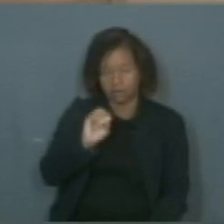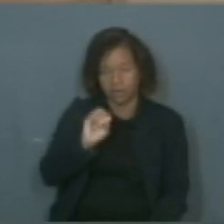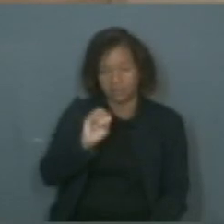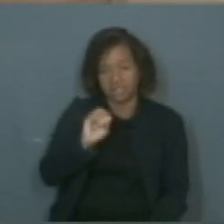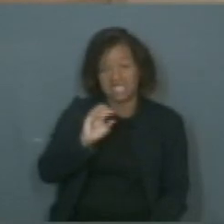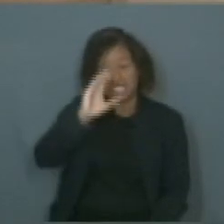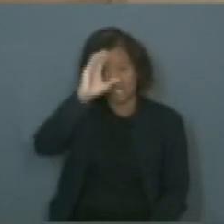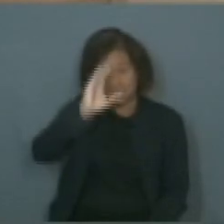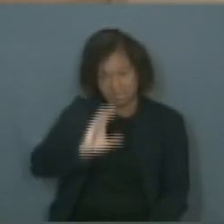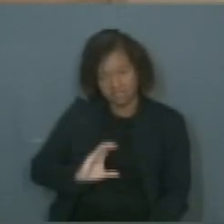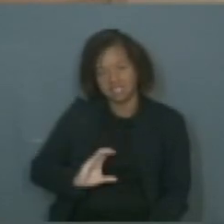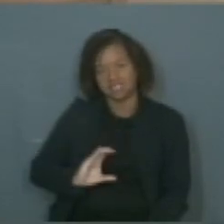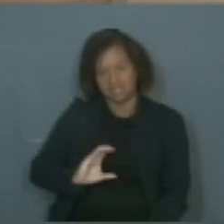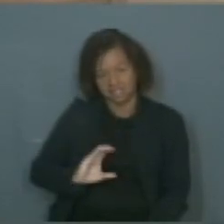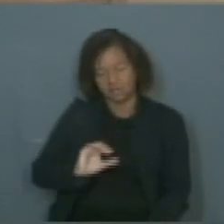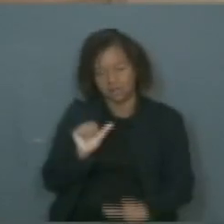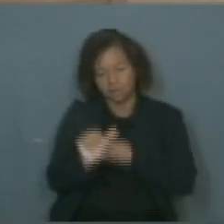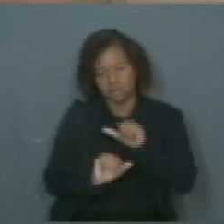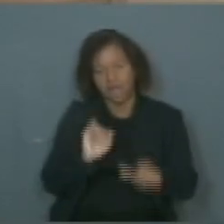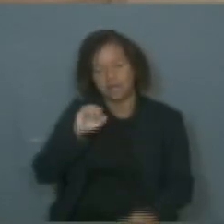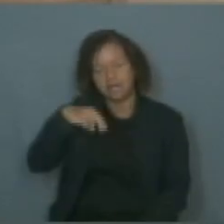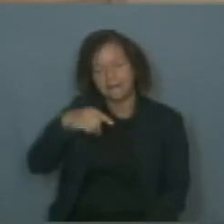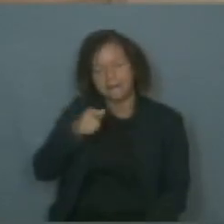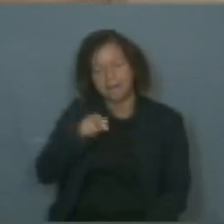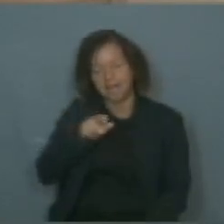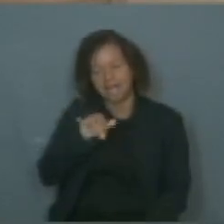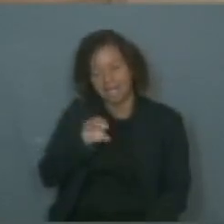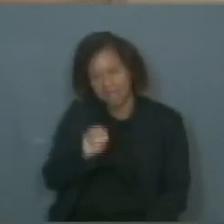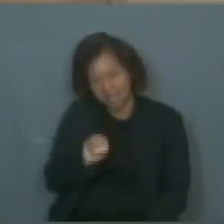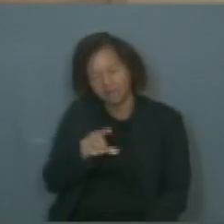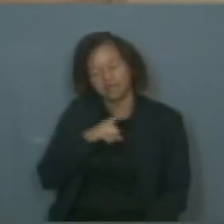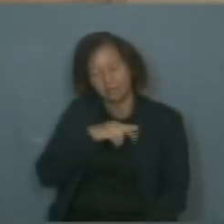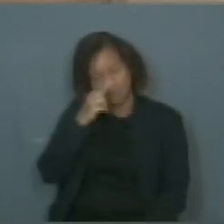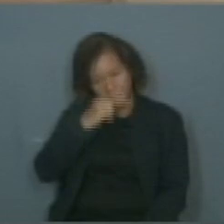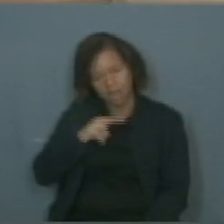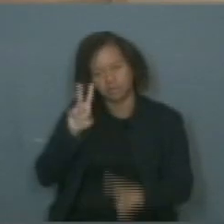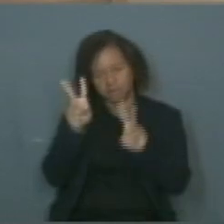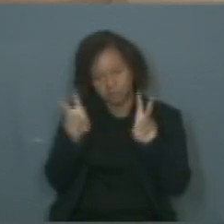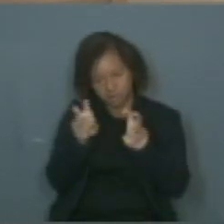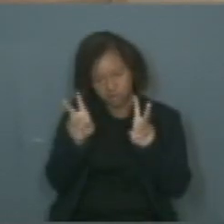civilizações que viraram impérios e que ruíram pelo mesmo motivo: